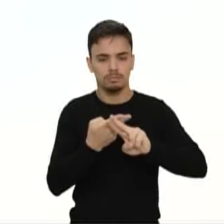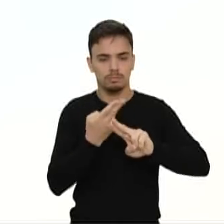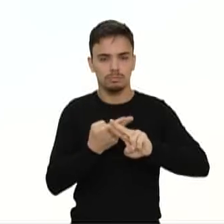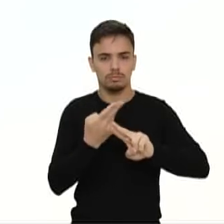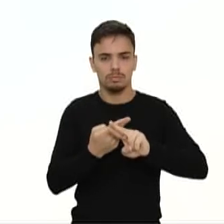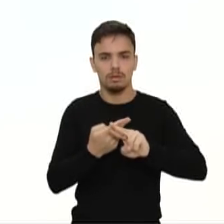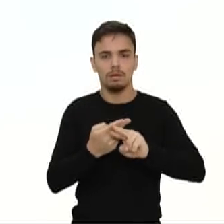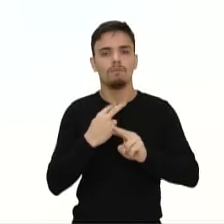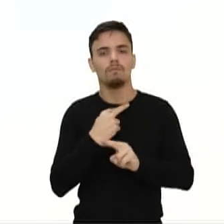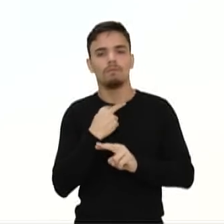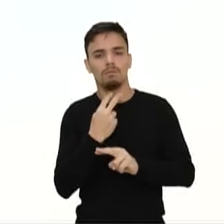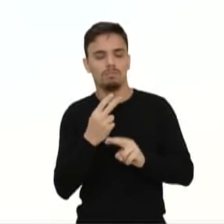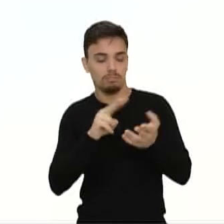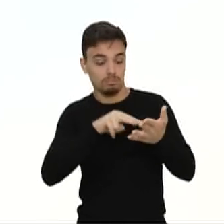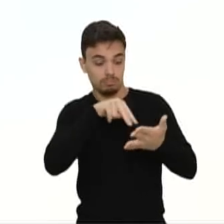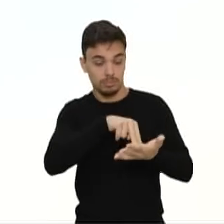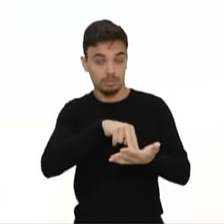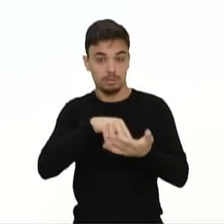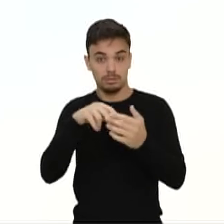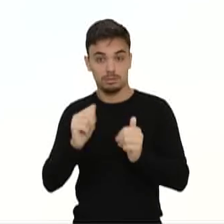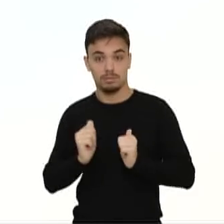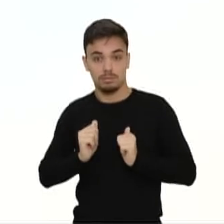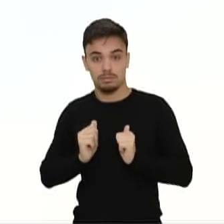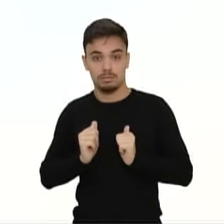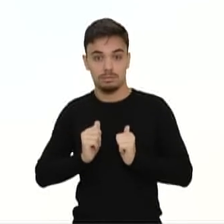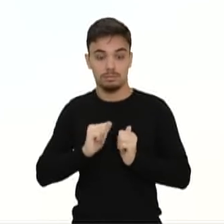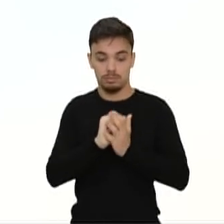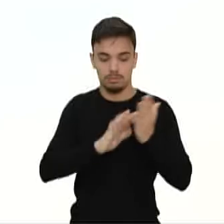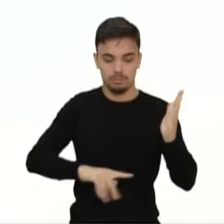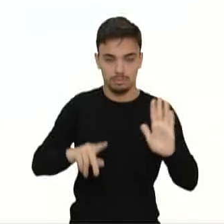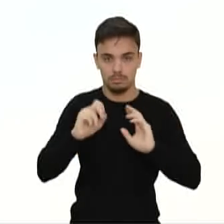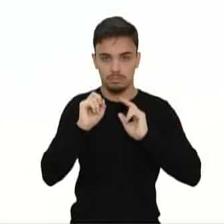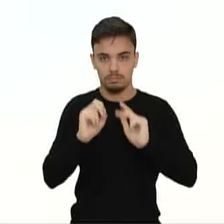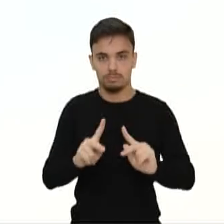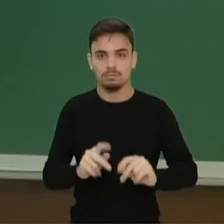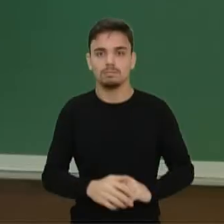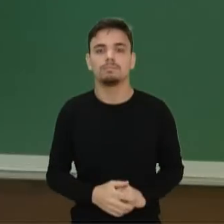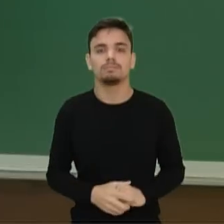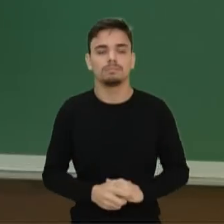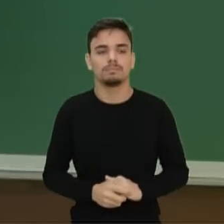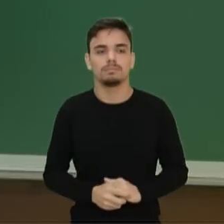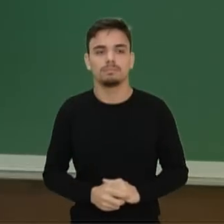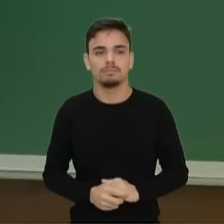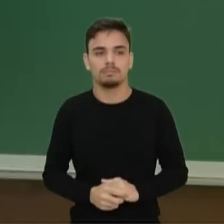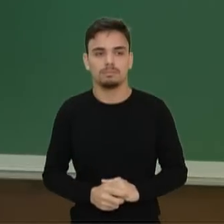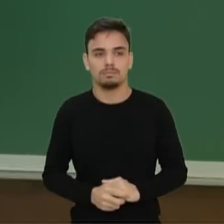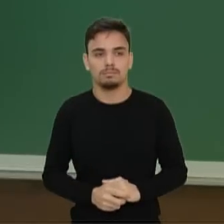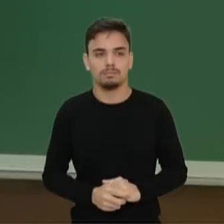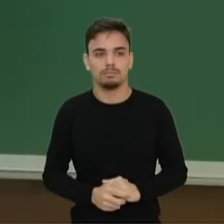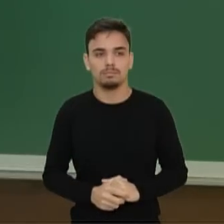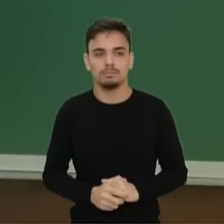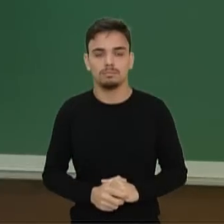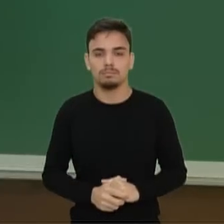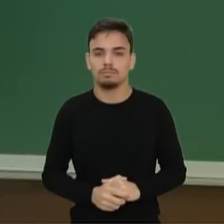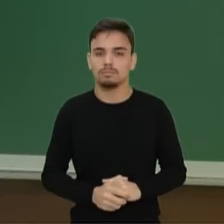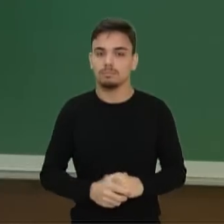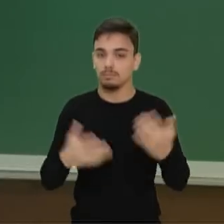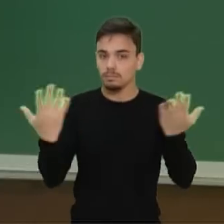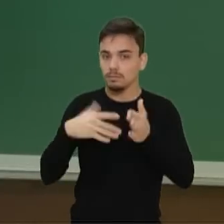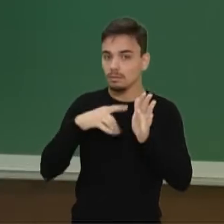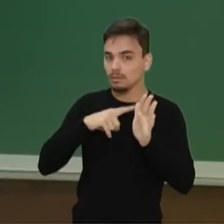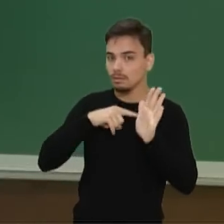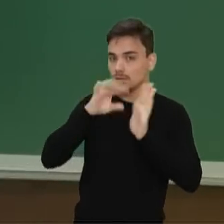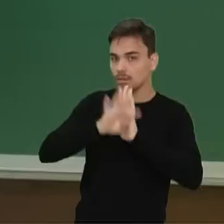vozes ativa e passiva em atividades. Muito bem. Nós temos um